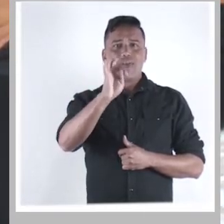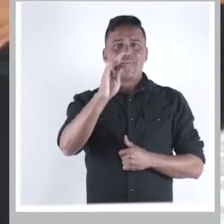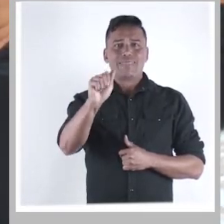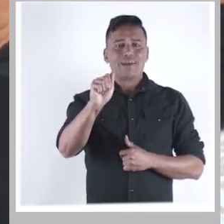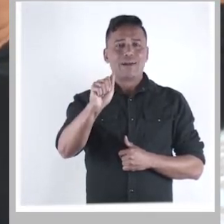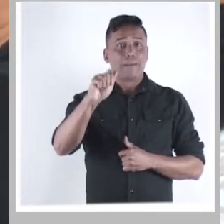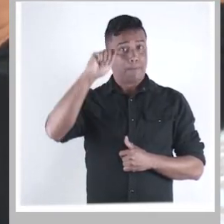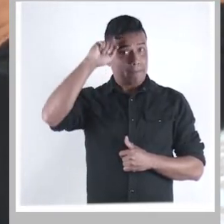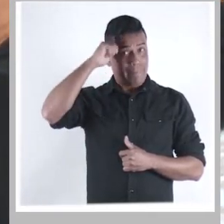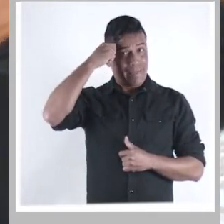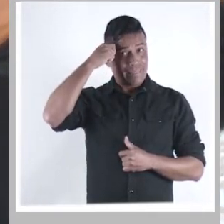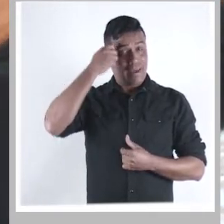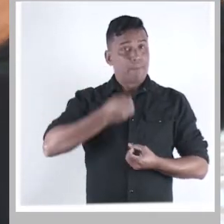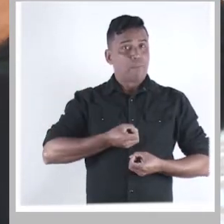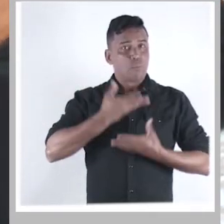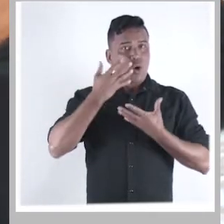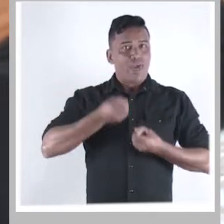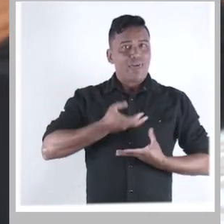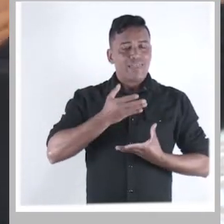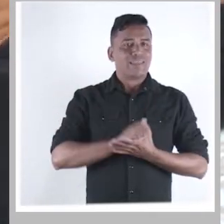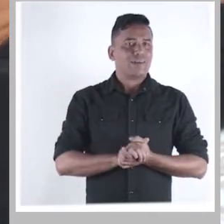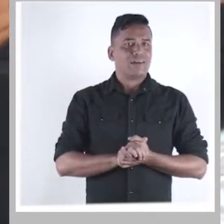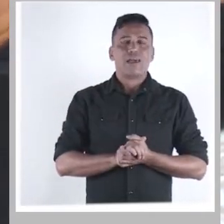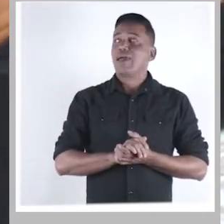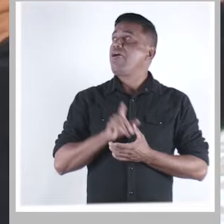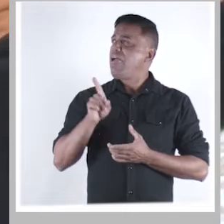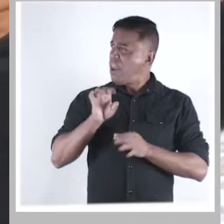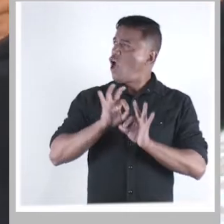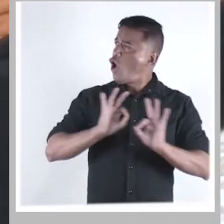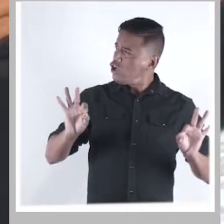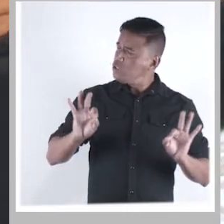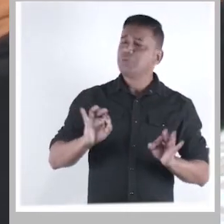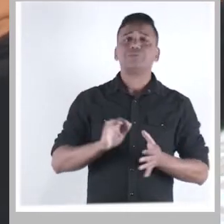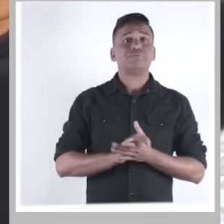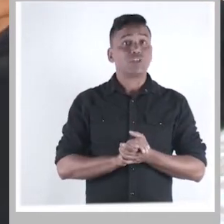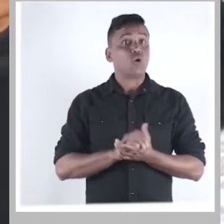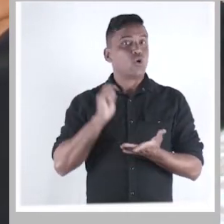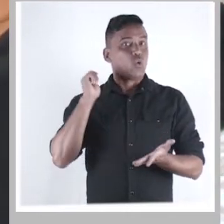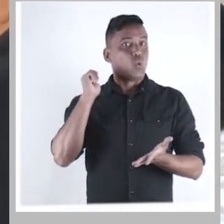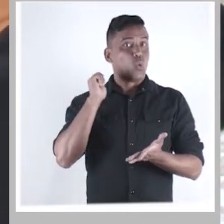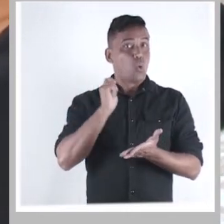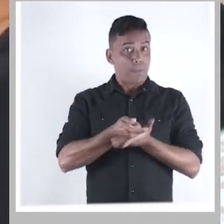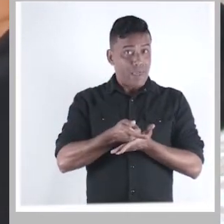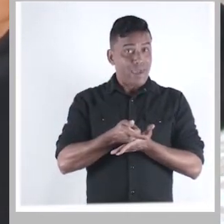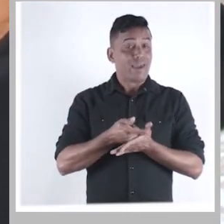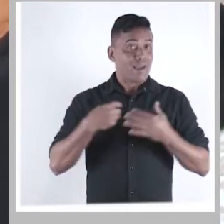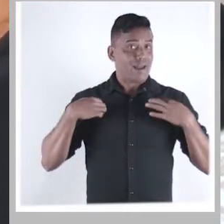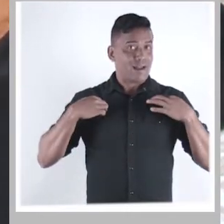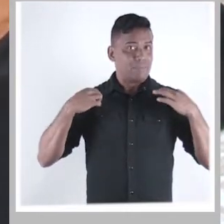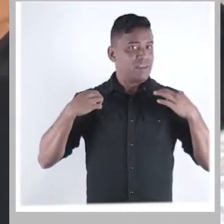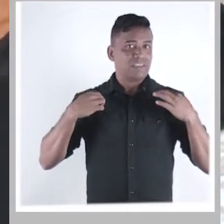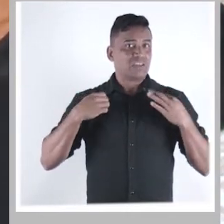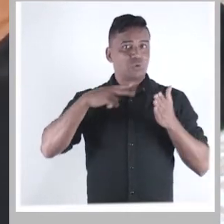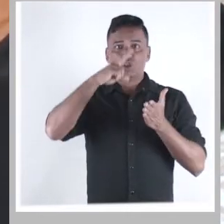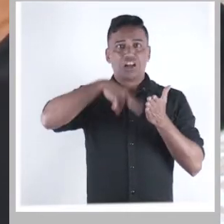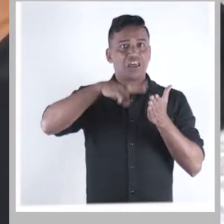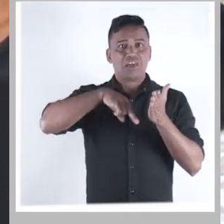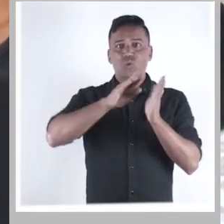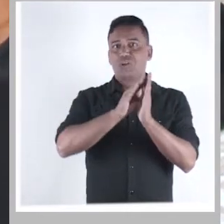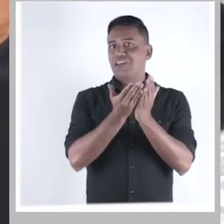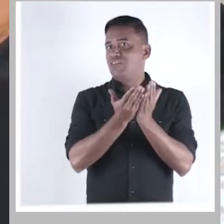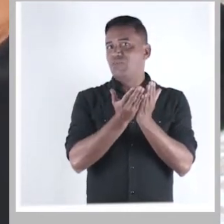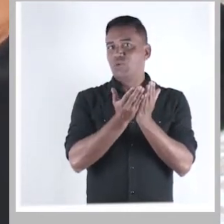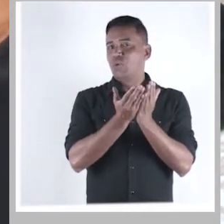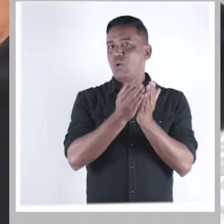Preta Poeta? Sei, então, ela é ótima. É, e é engraçado, porque quando eu comprei a camiseta, eu ainda não tinha lido